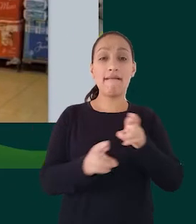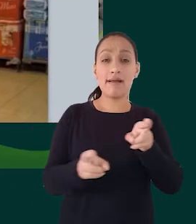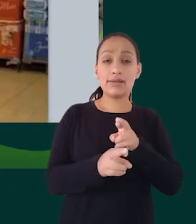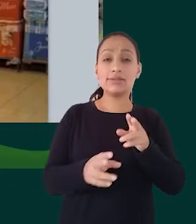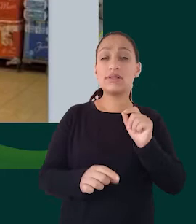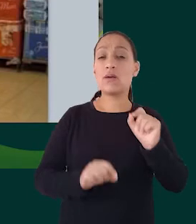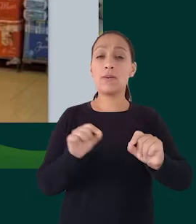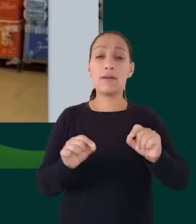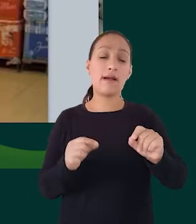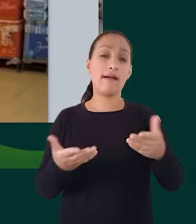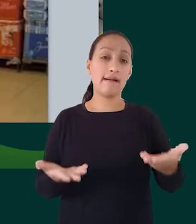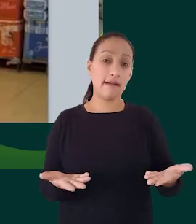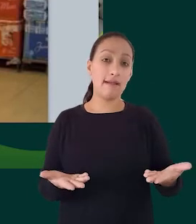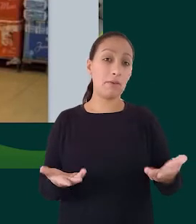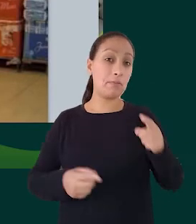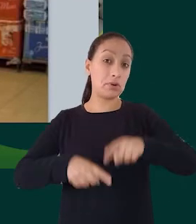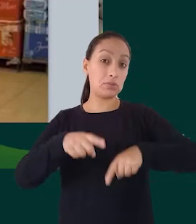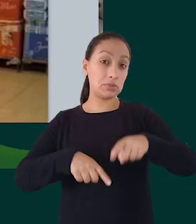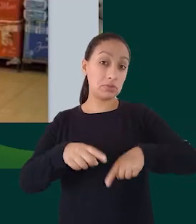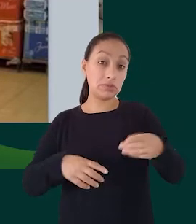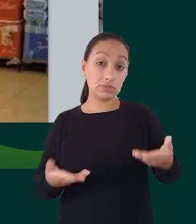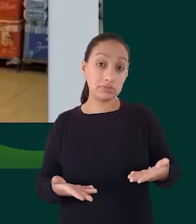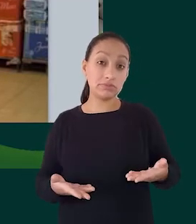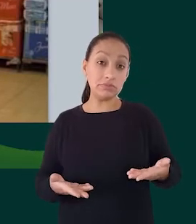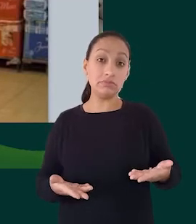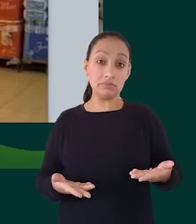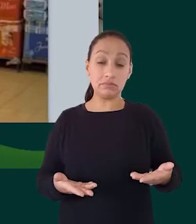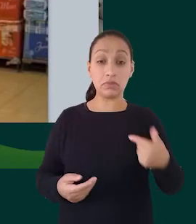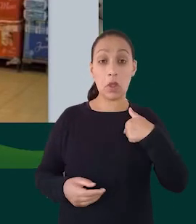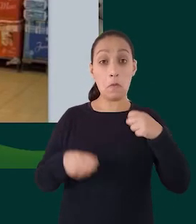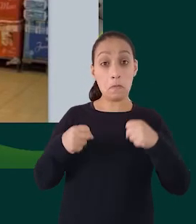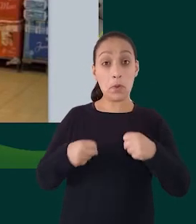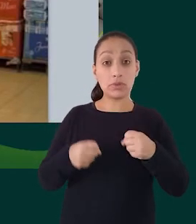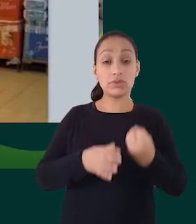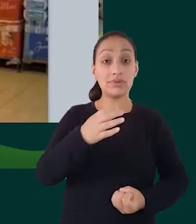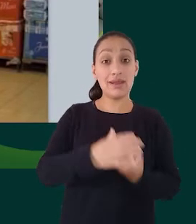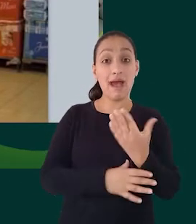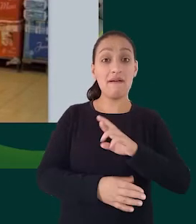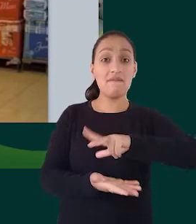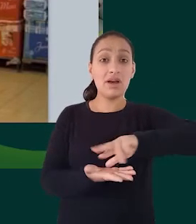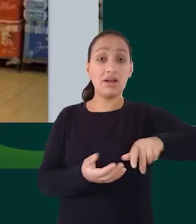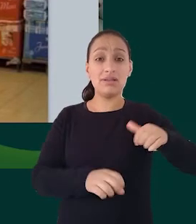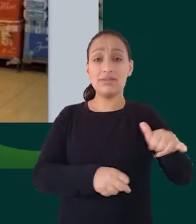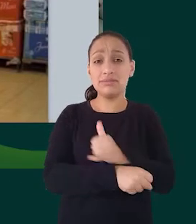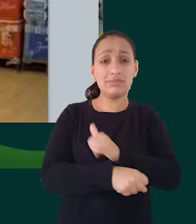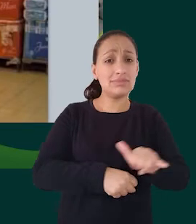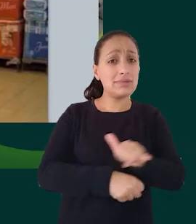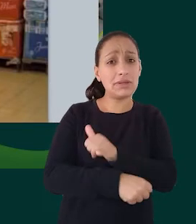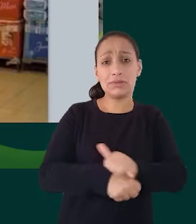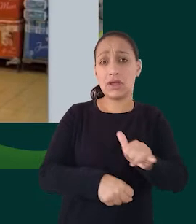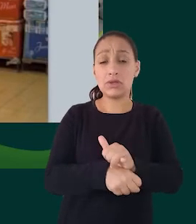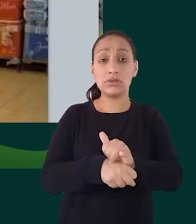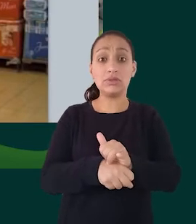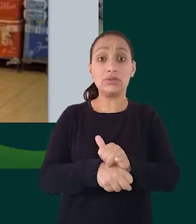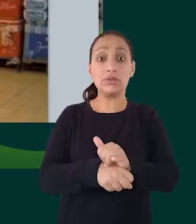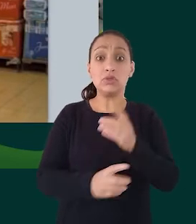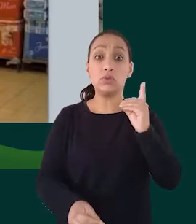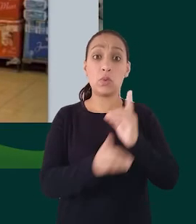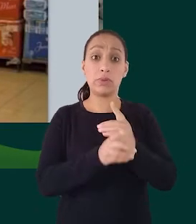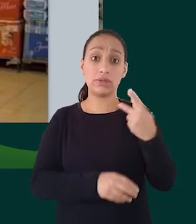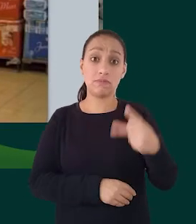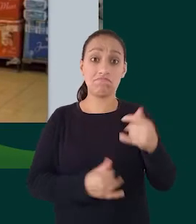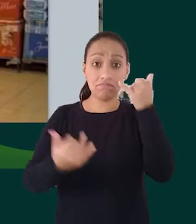posso criar várias estratégias descobertas essas correlações. Para quem era da área da computação, isso a gente não